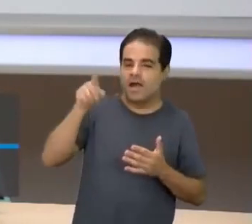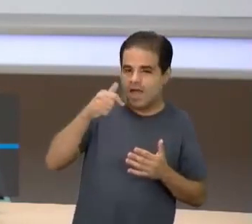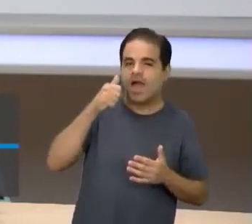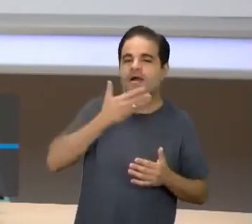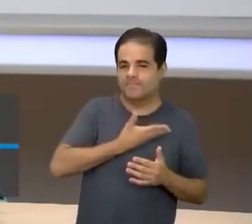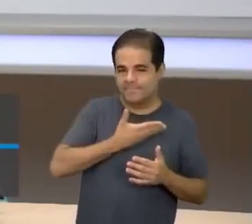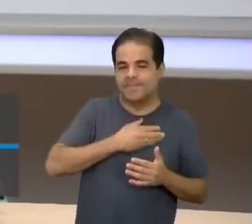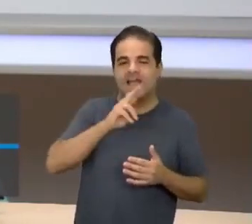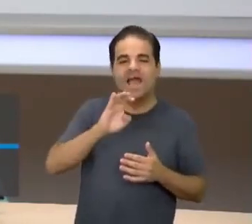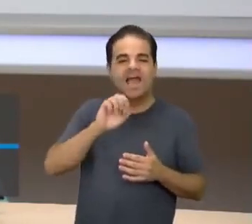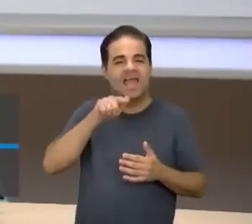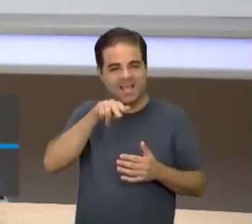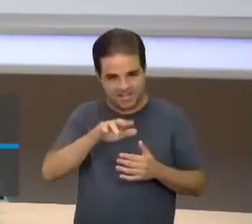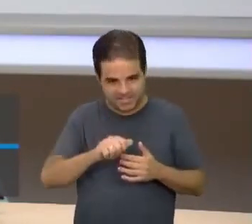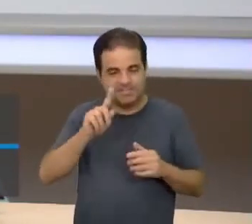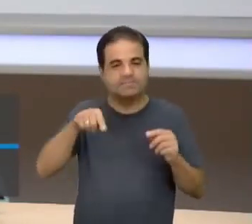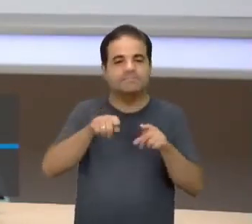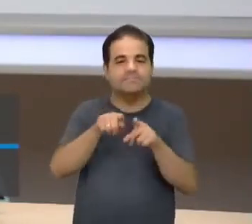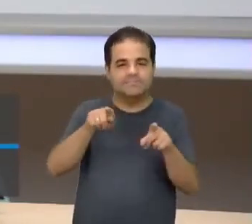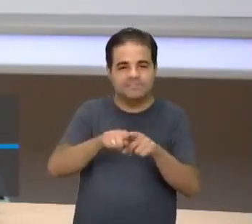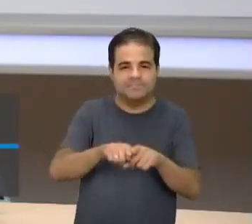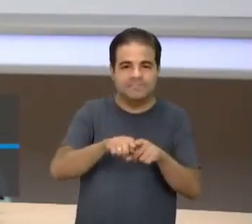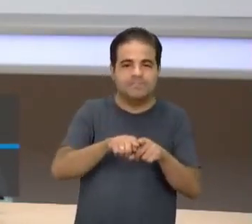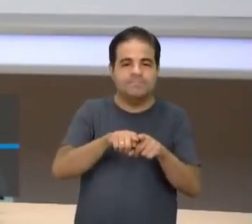que é a Regina, de